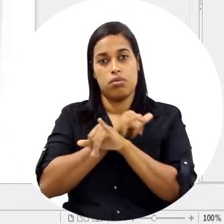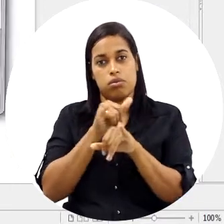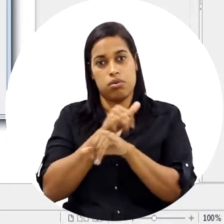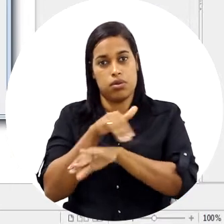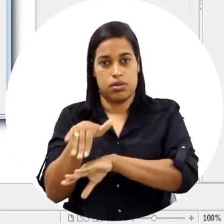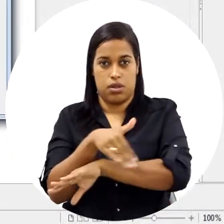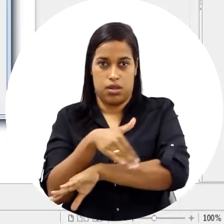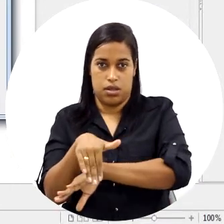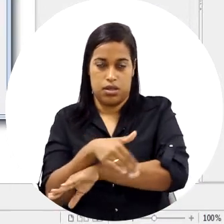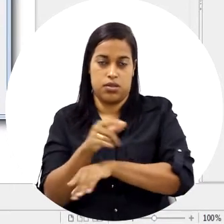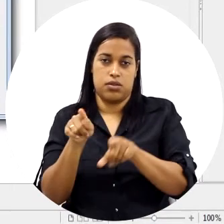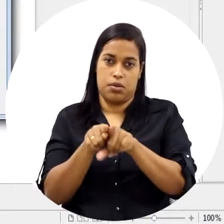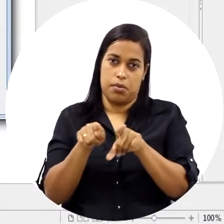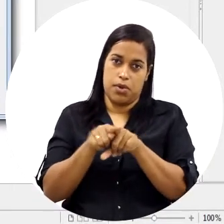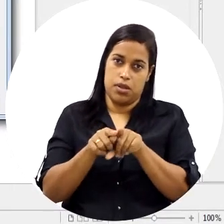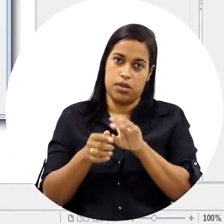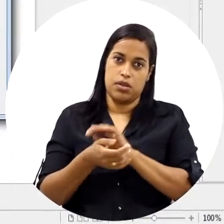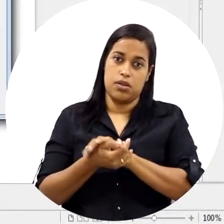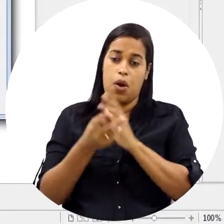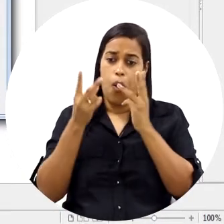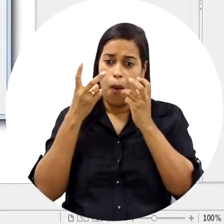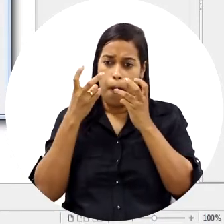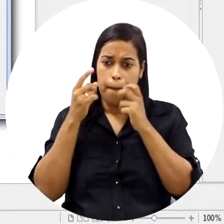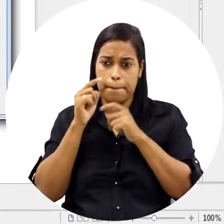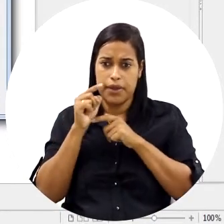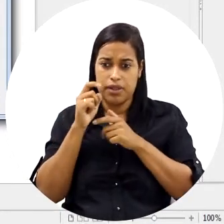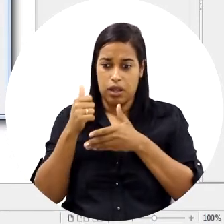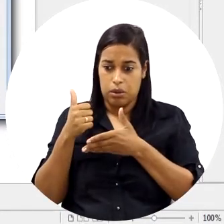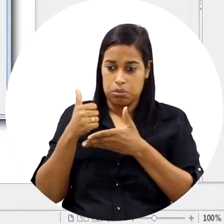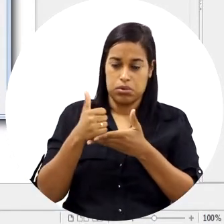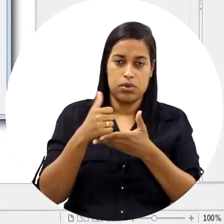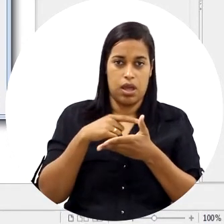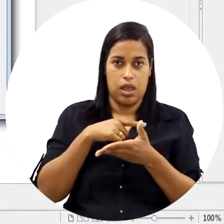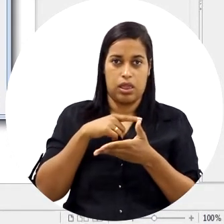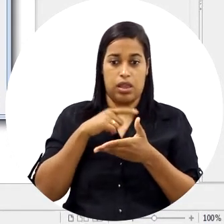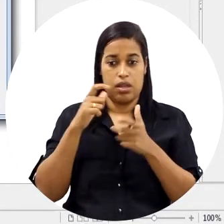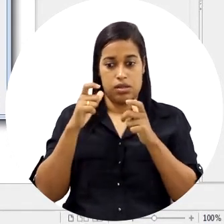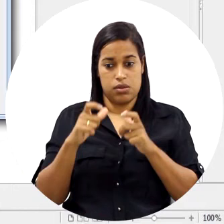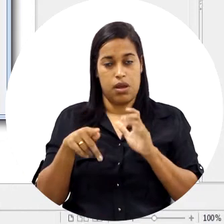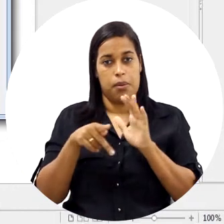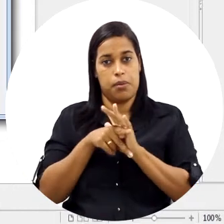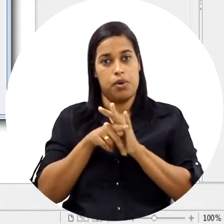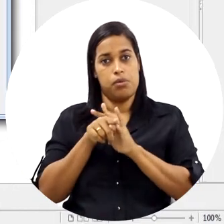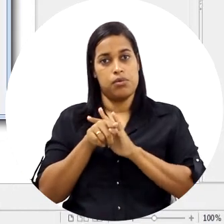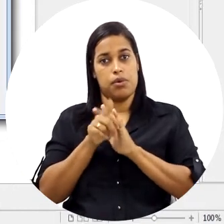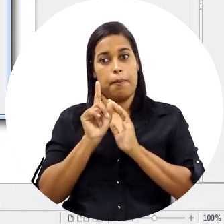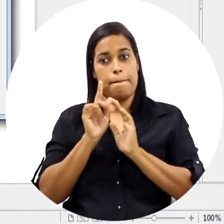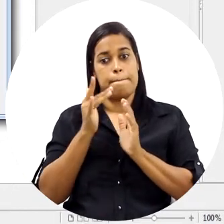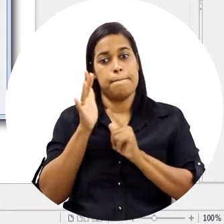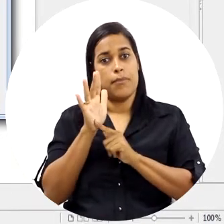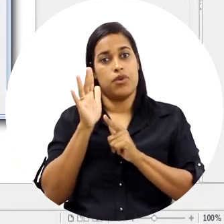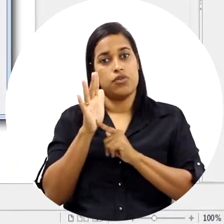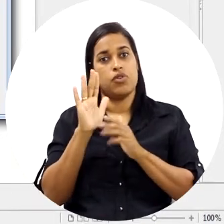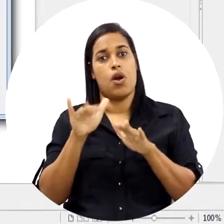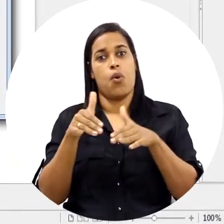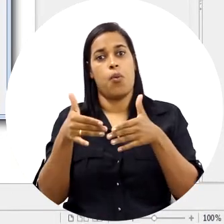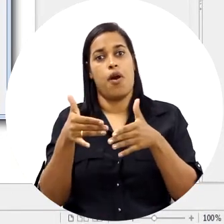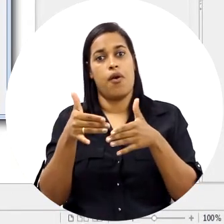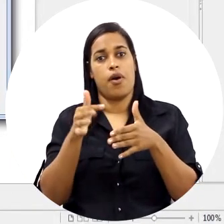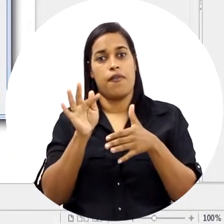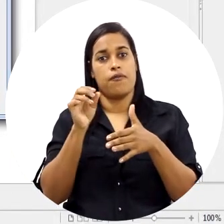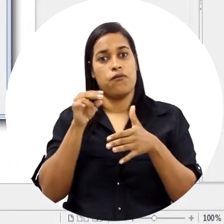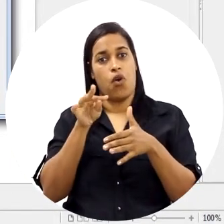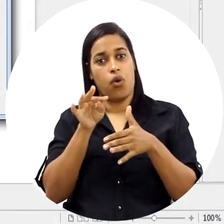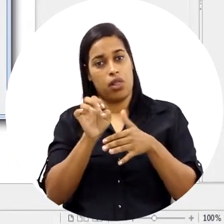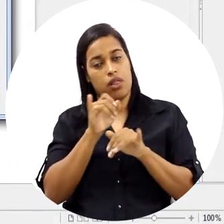Endereço. Vamos clicar aqui. Observe que esse aqui é um assistente que tem esse espaço, que é justamente para você indicar qual a fonte de dados que ele vai utilizar na mala